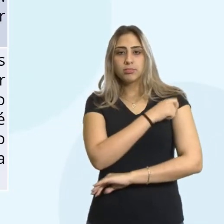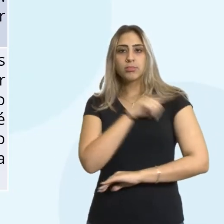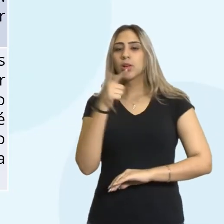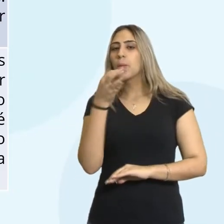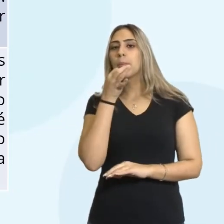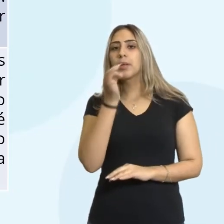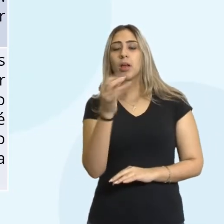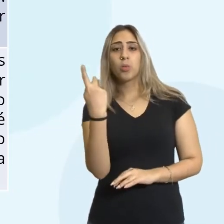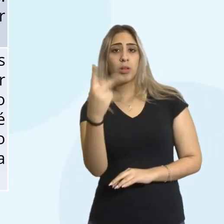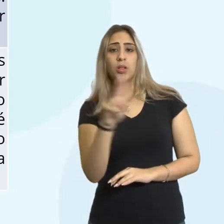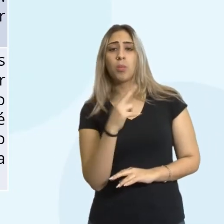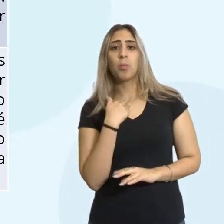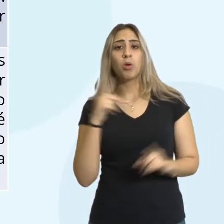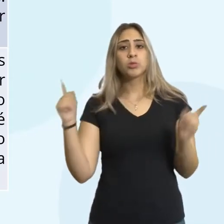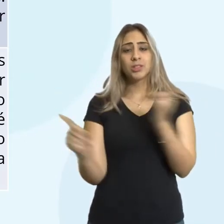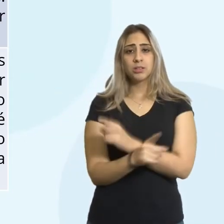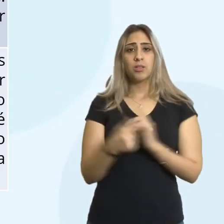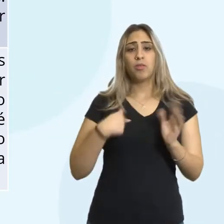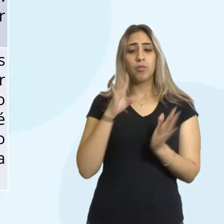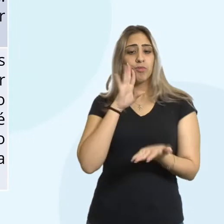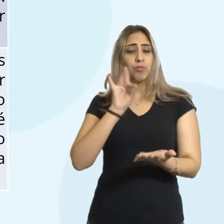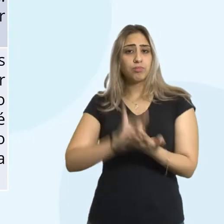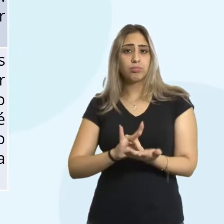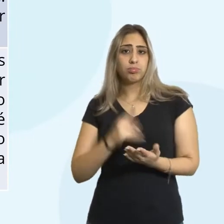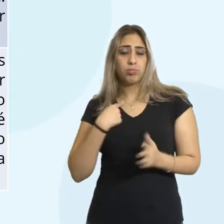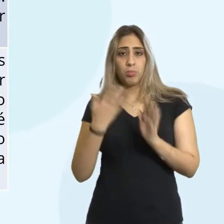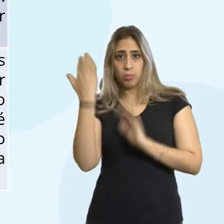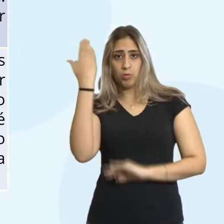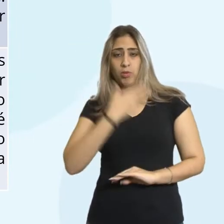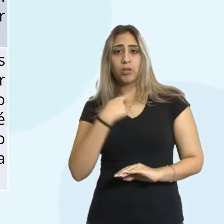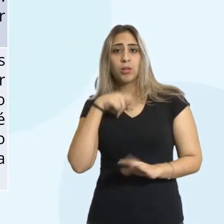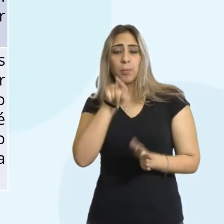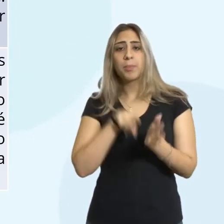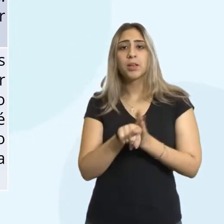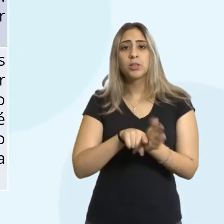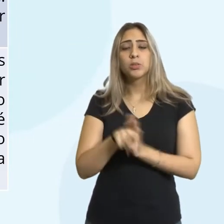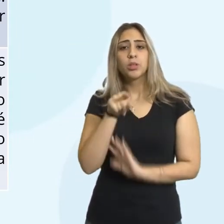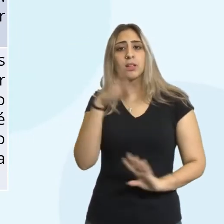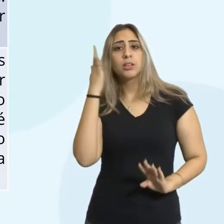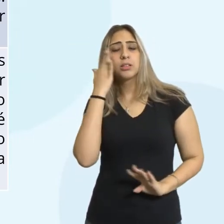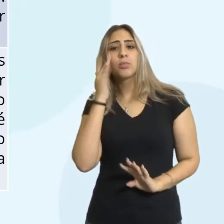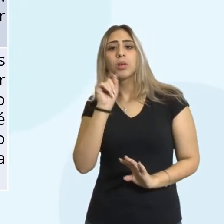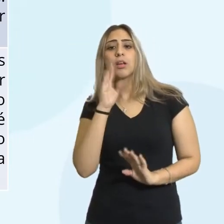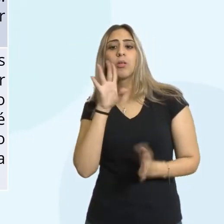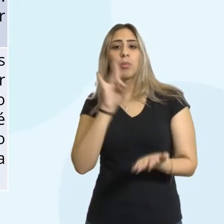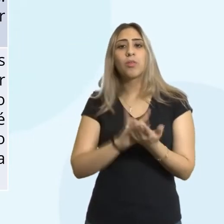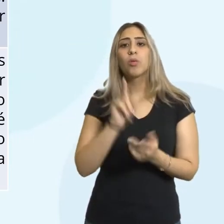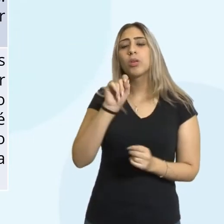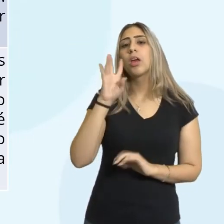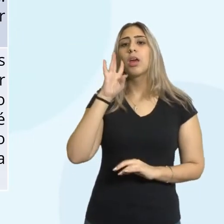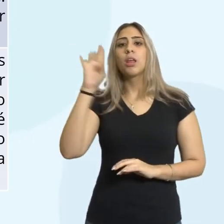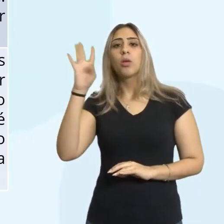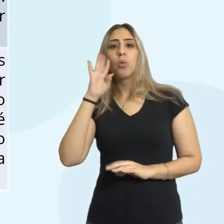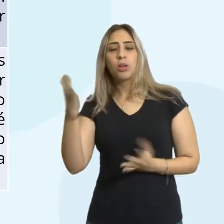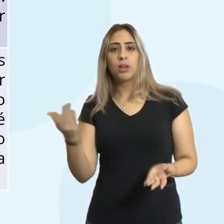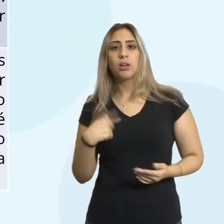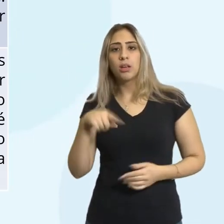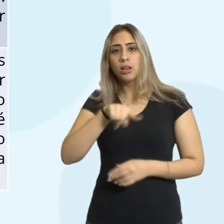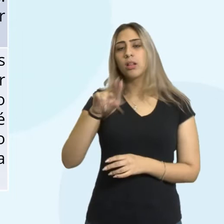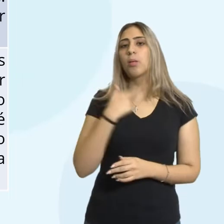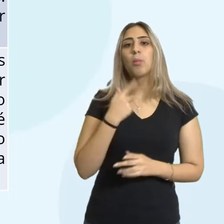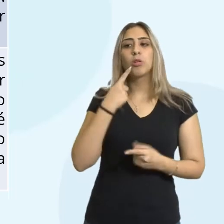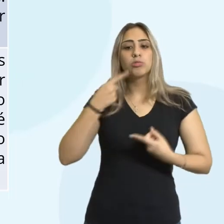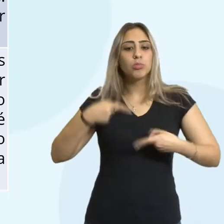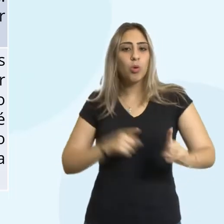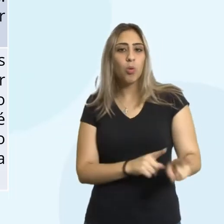a opinião dele não pode contradizer o Fato comprovado então ele pesquisou ele sabe o que é Fato comprovado o que é teoria ele não pode